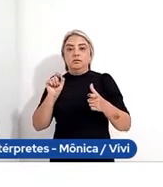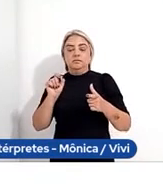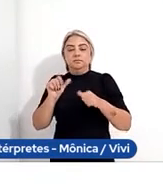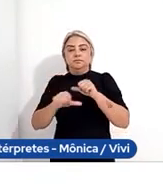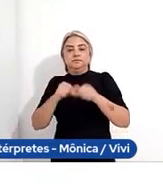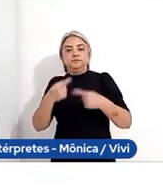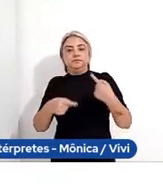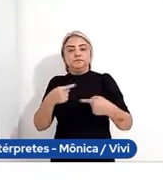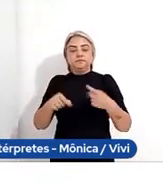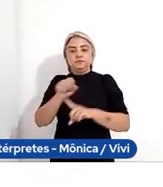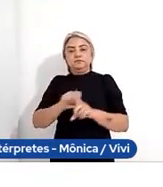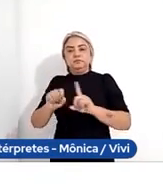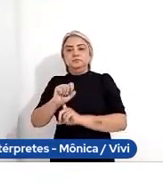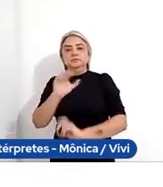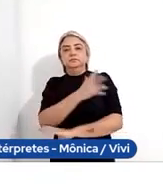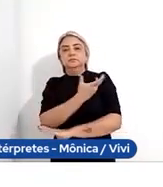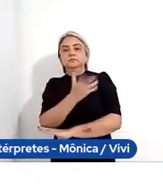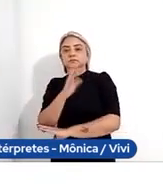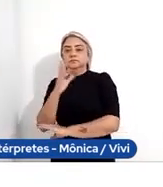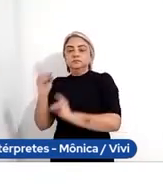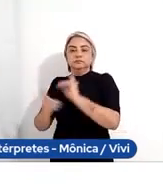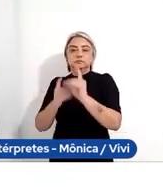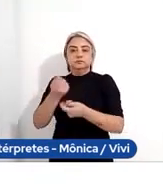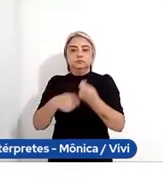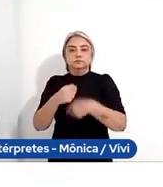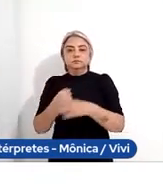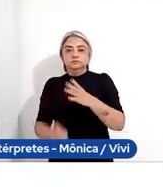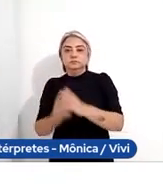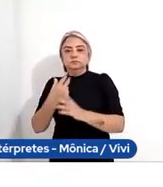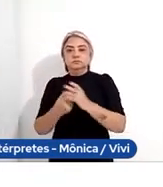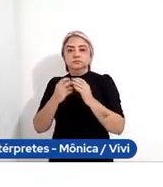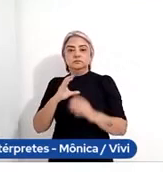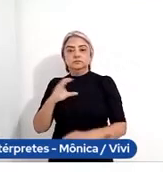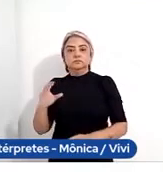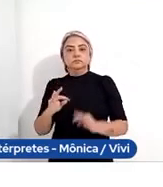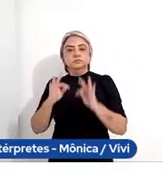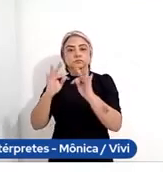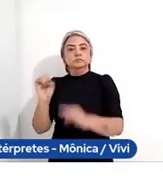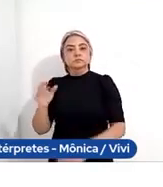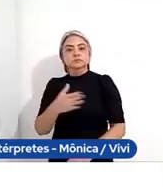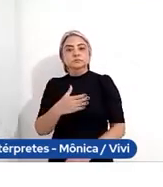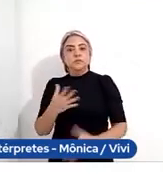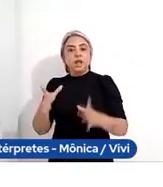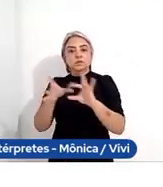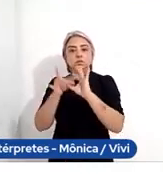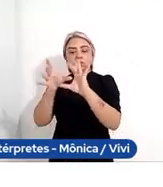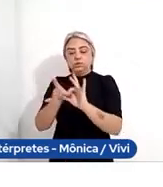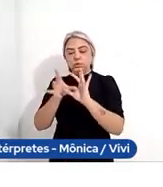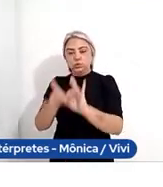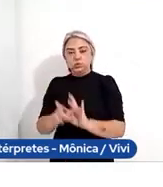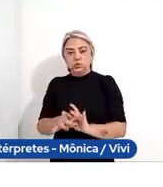políticas, sociais e ambientais, e a dinâmica econômica, produtiva e de ciência, tecnologia e inovação, elas estão intrinsecamente conectadas.